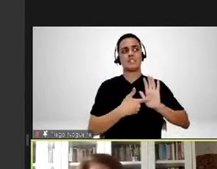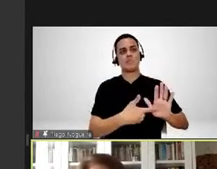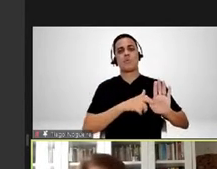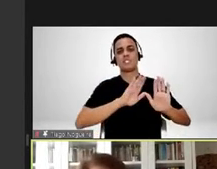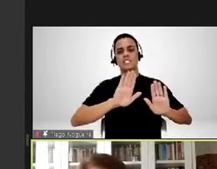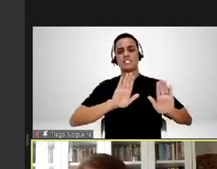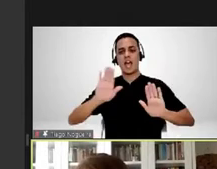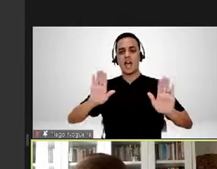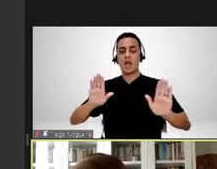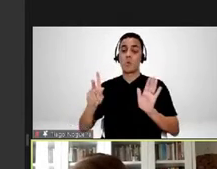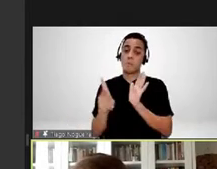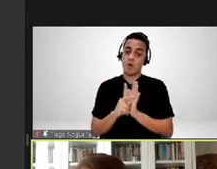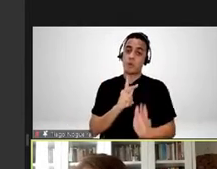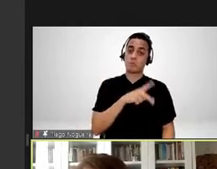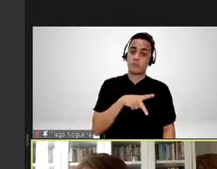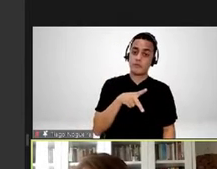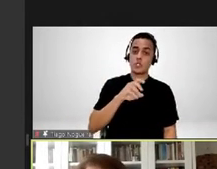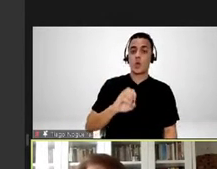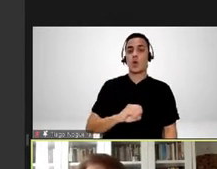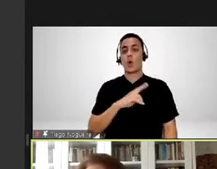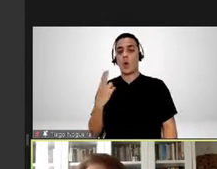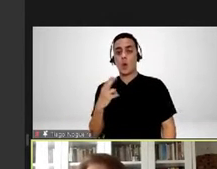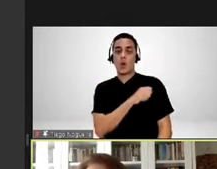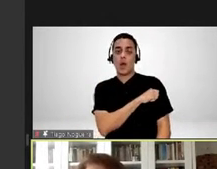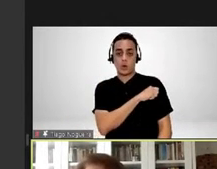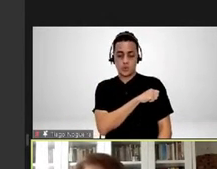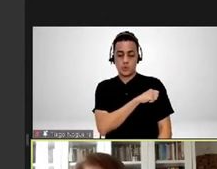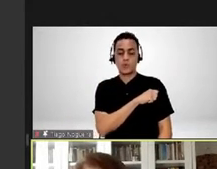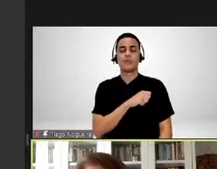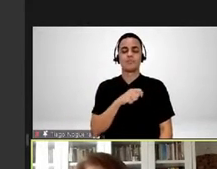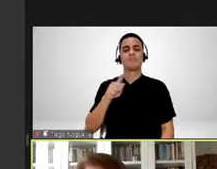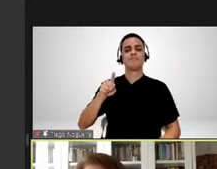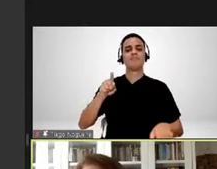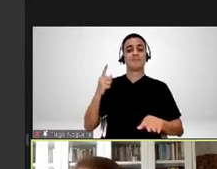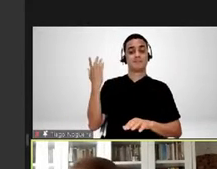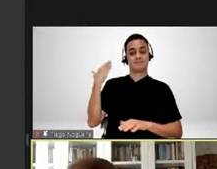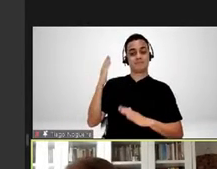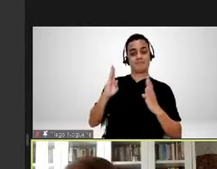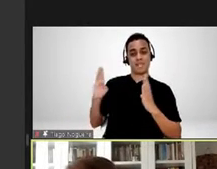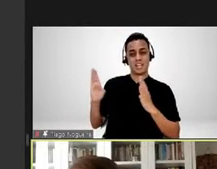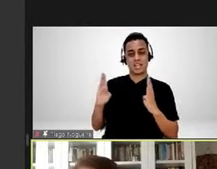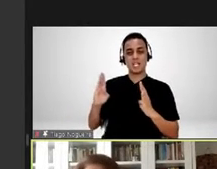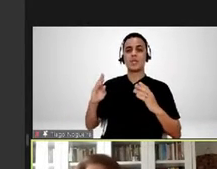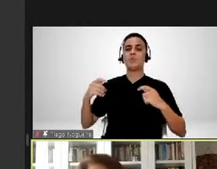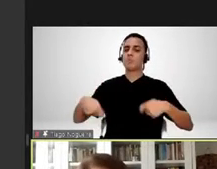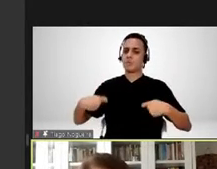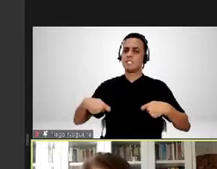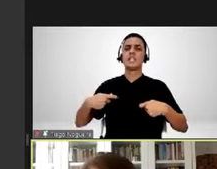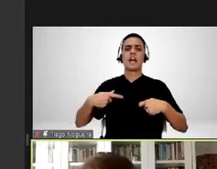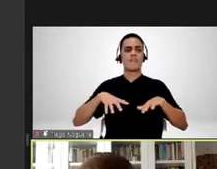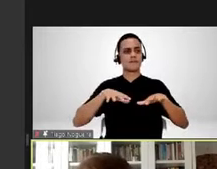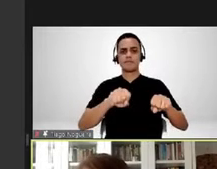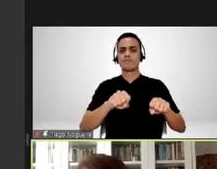de estudantes e professores, e que era preciso, naquela época, ocupar galerias de